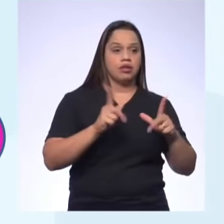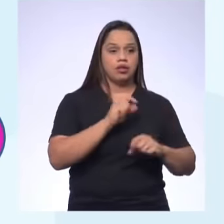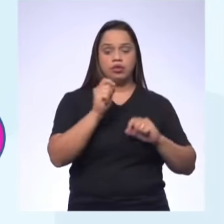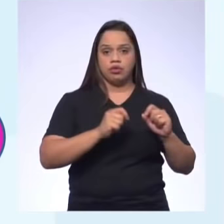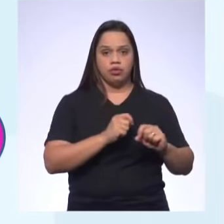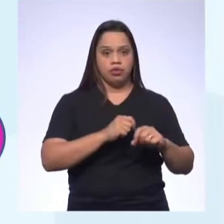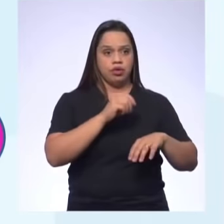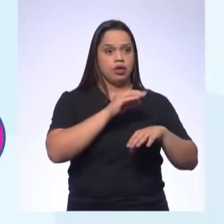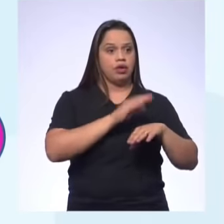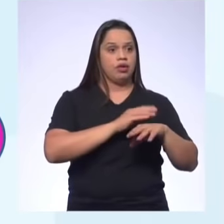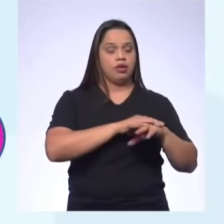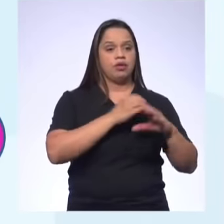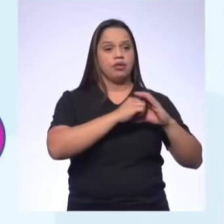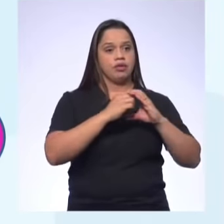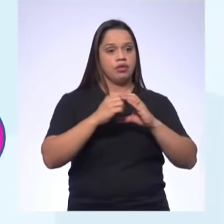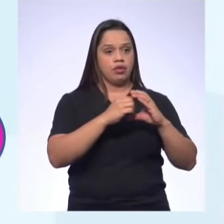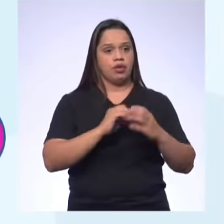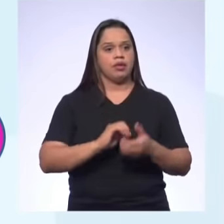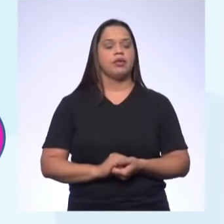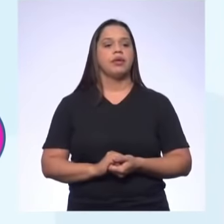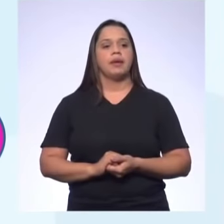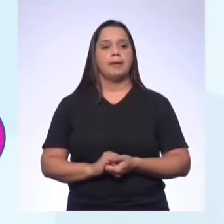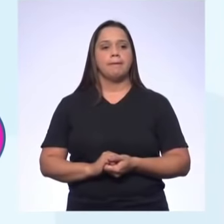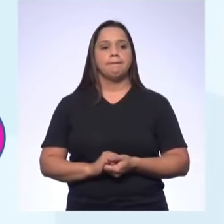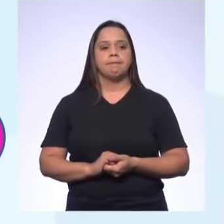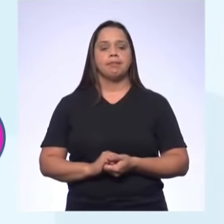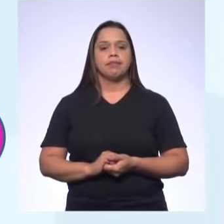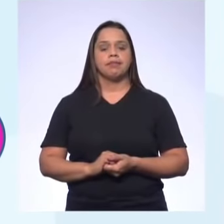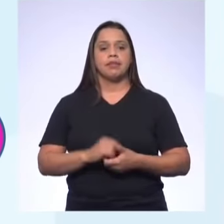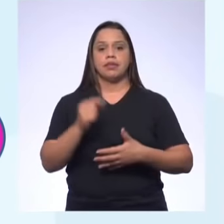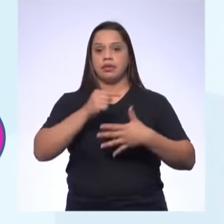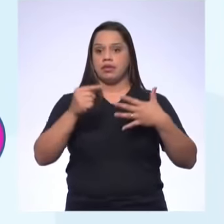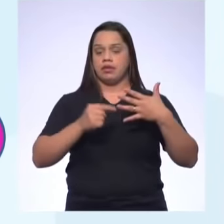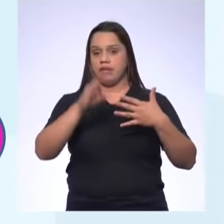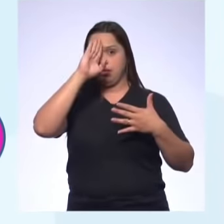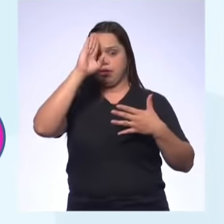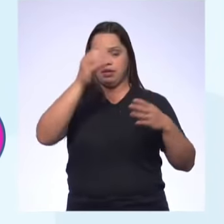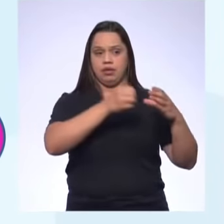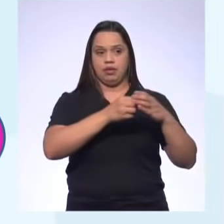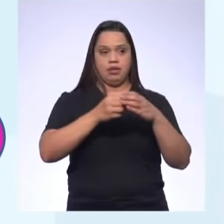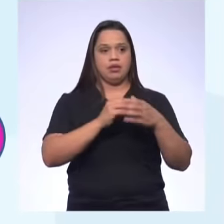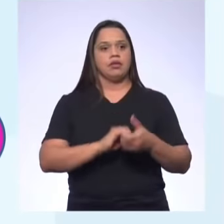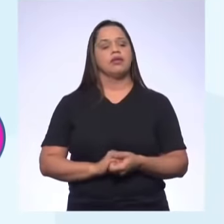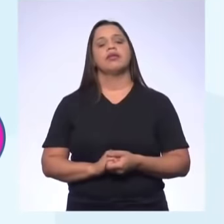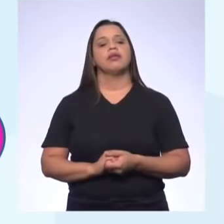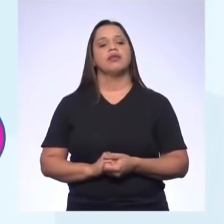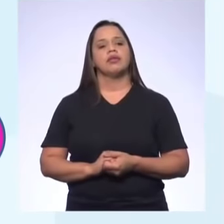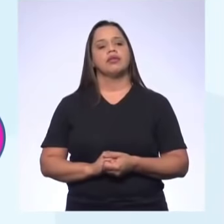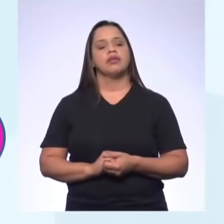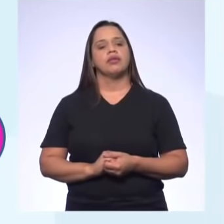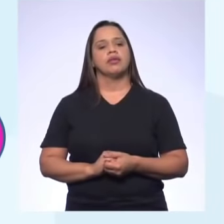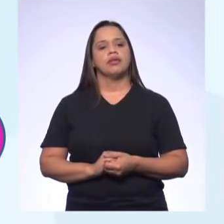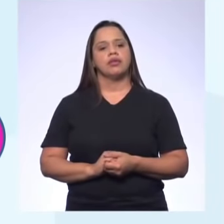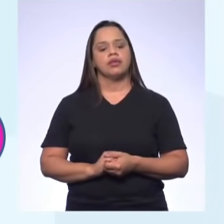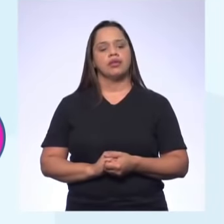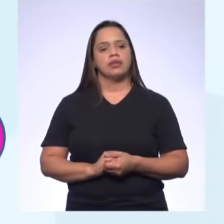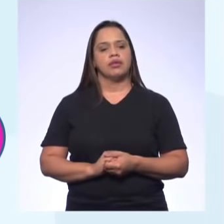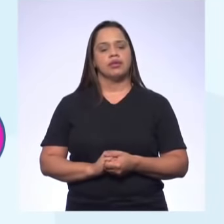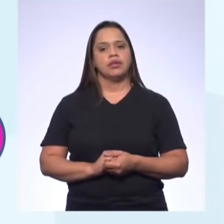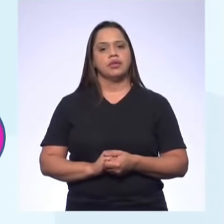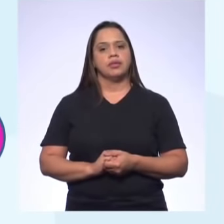células. Classify the main parts of a cell. Classificar as partes principais de uma célula. Relate characteristic feathers